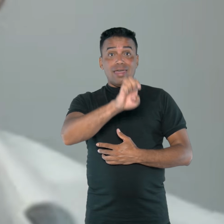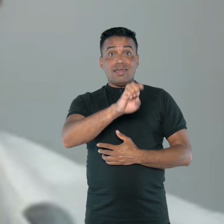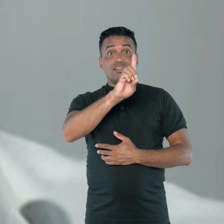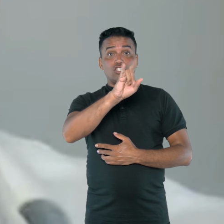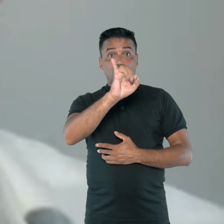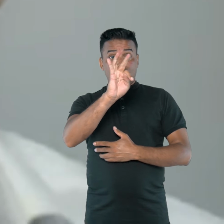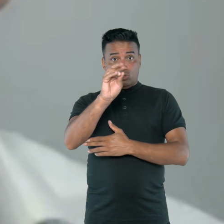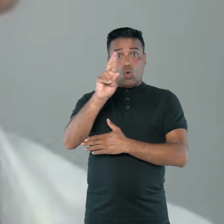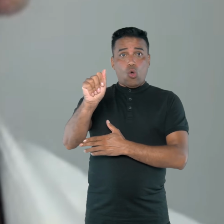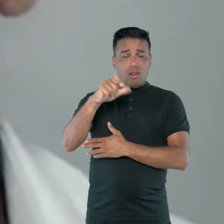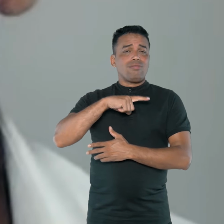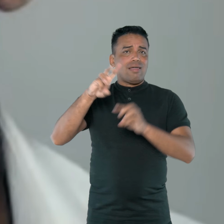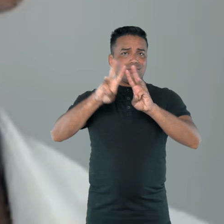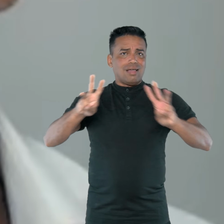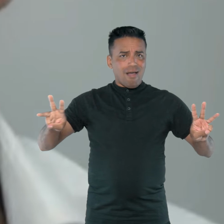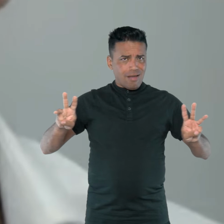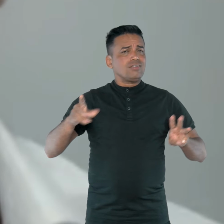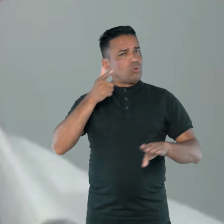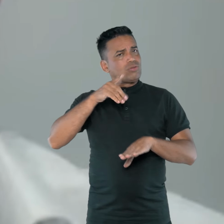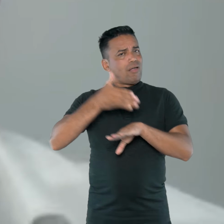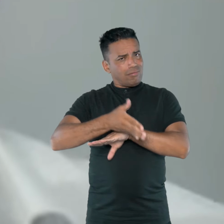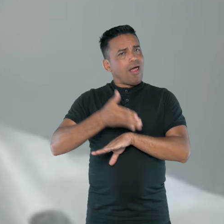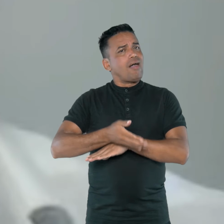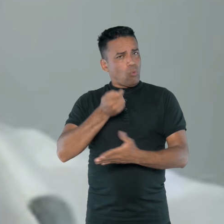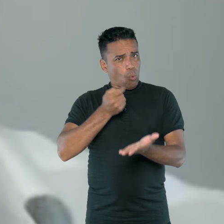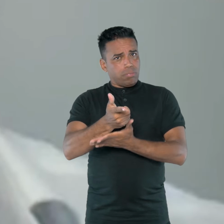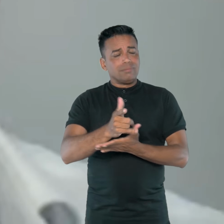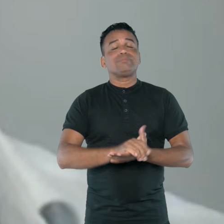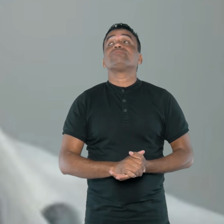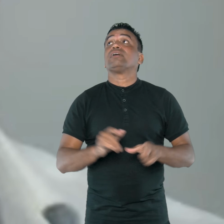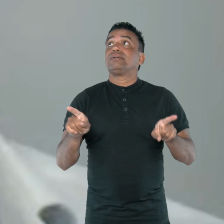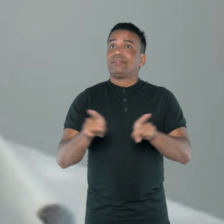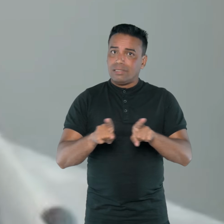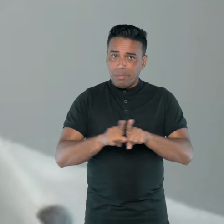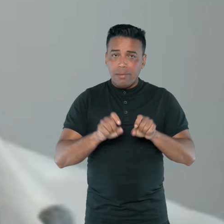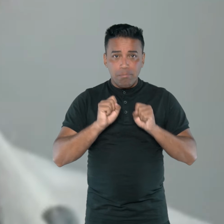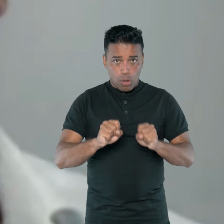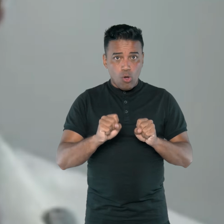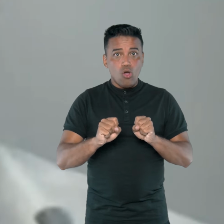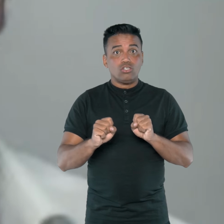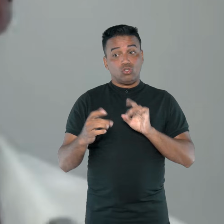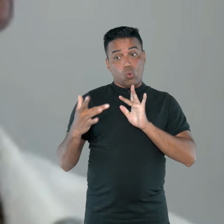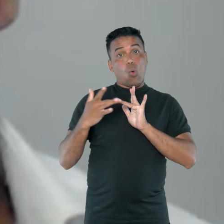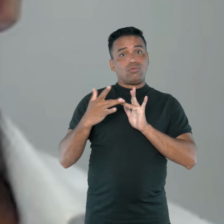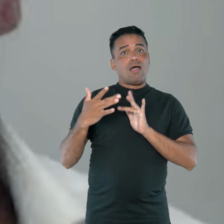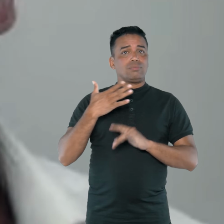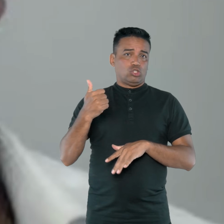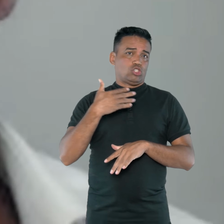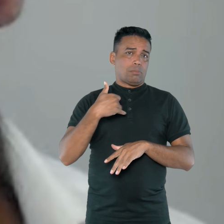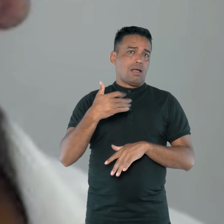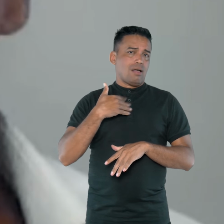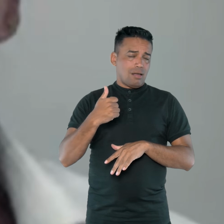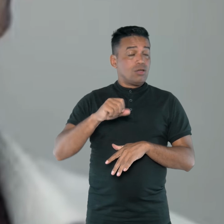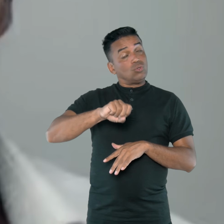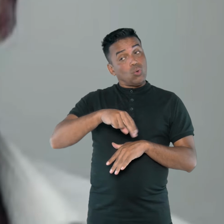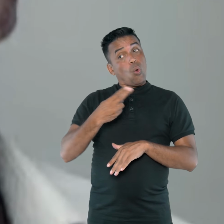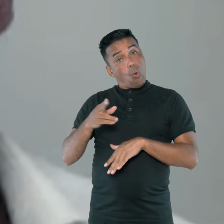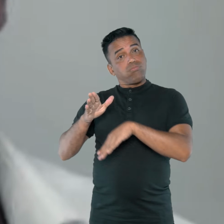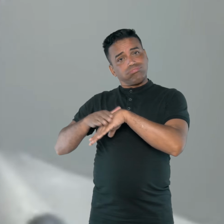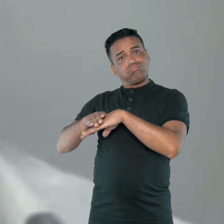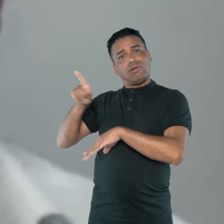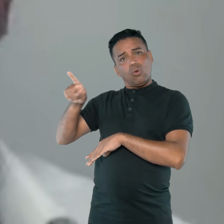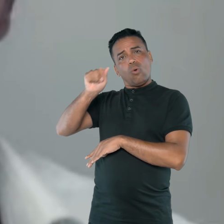é possível adquirir esses livros pelo site dela mesmo, né? Além, ou entrando em contato comigo, ou mesmo com o próprio